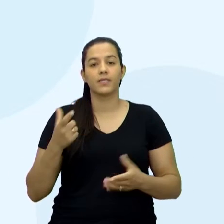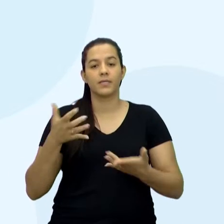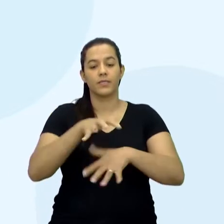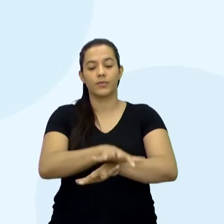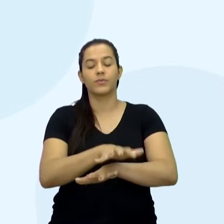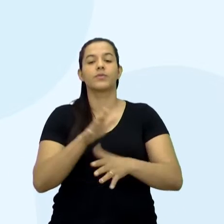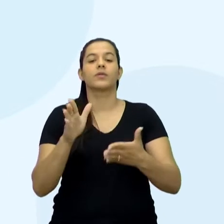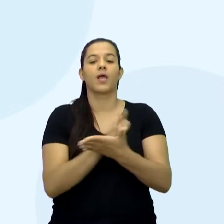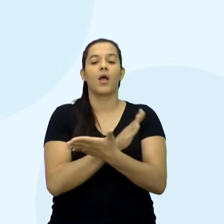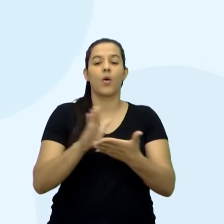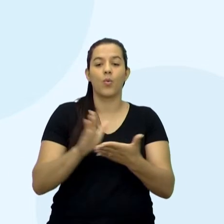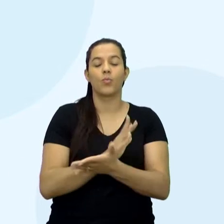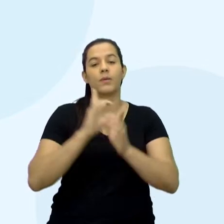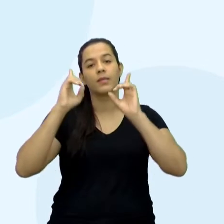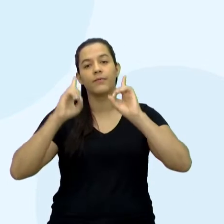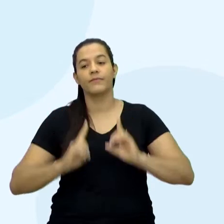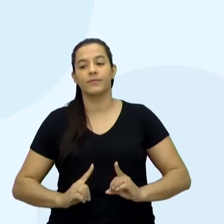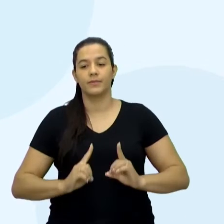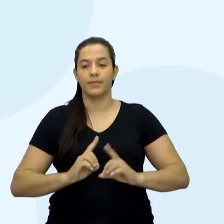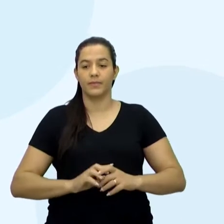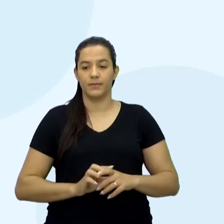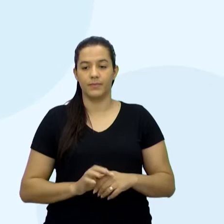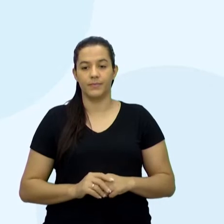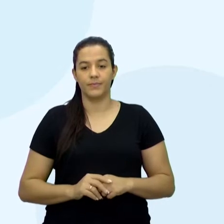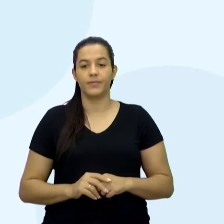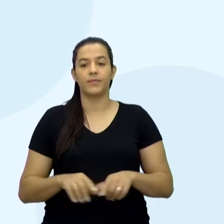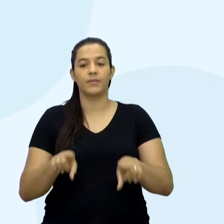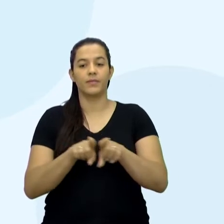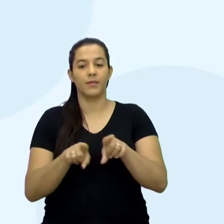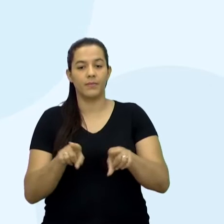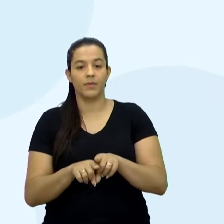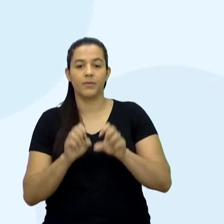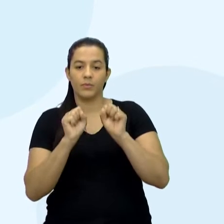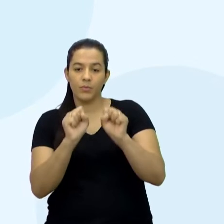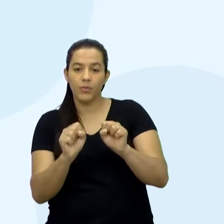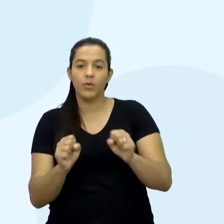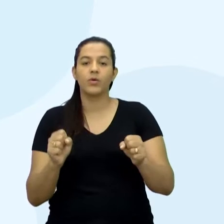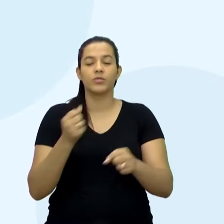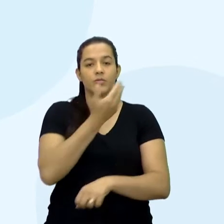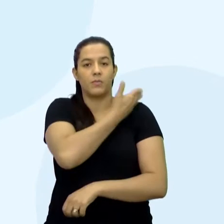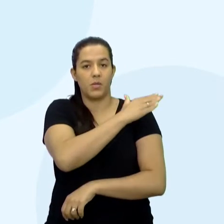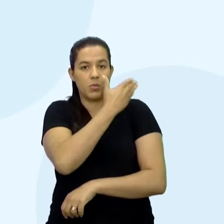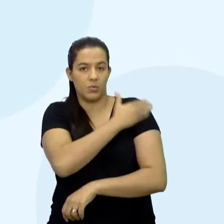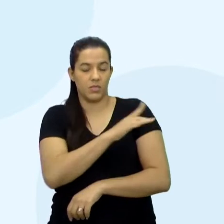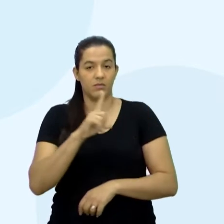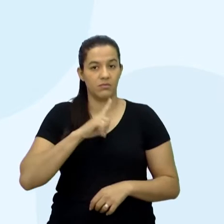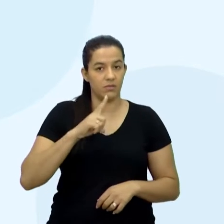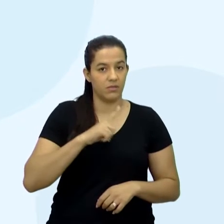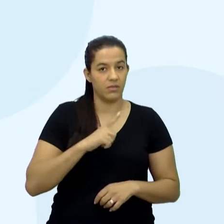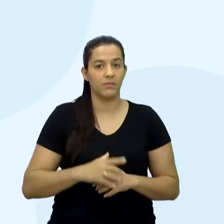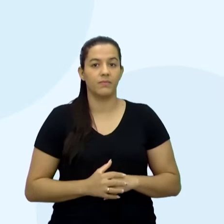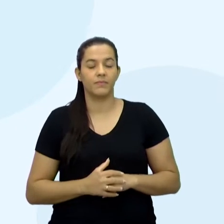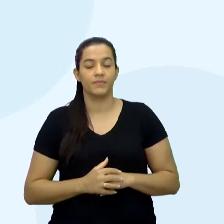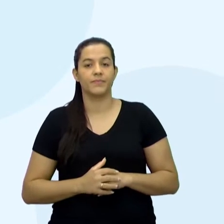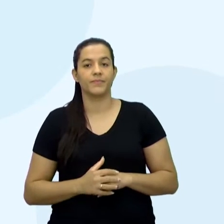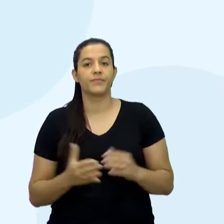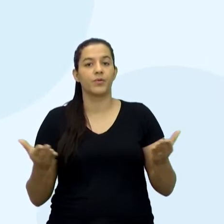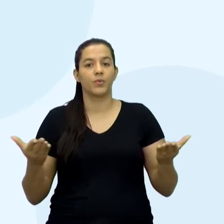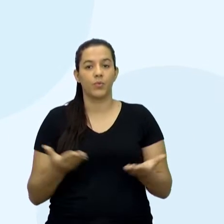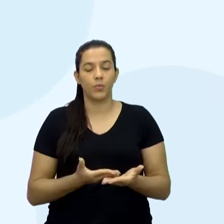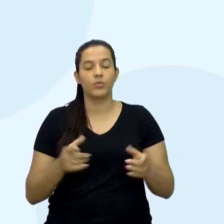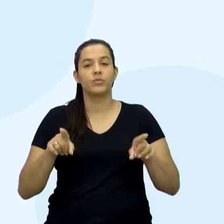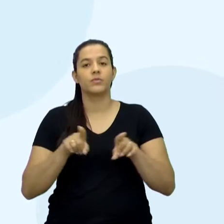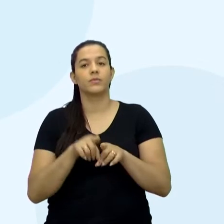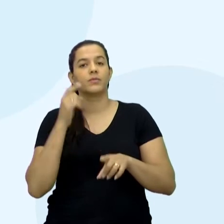a alguma deficiência, também pode trazer algum tipo de preconceito? Mesmo hoje, a